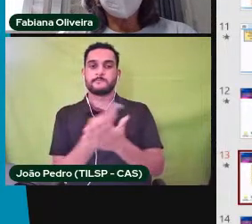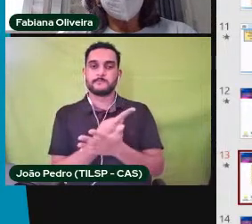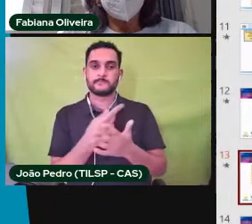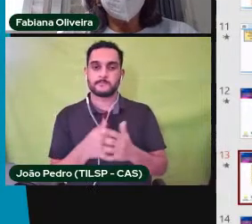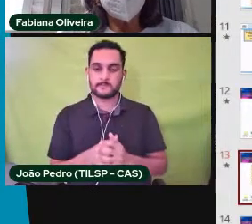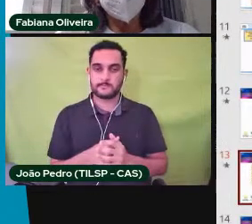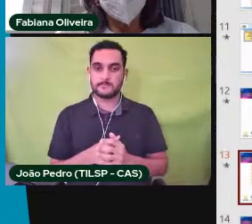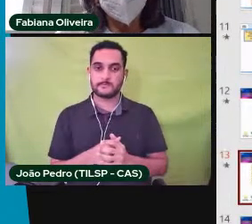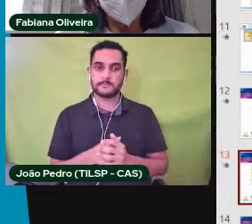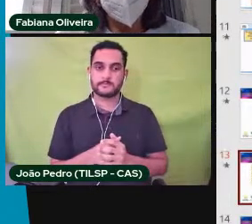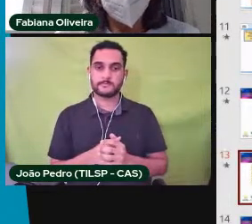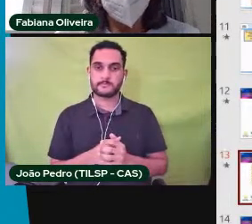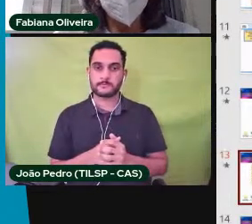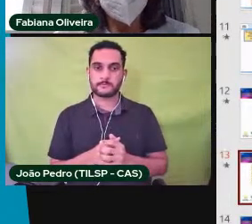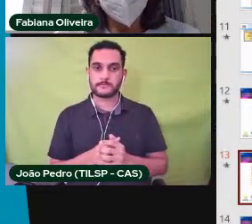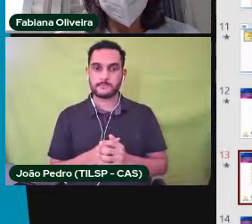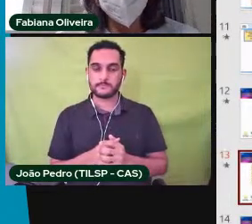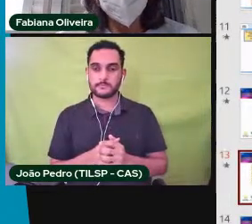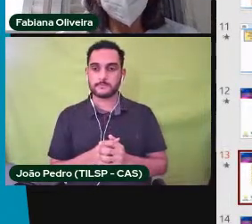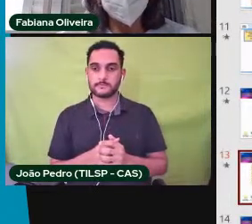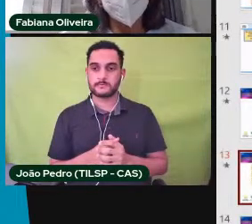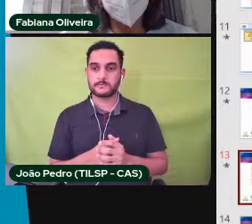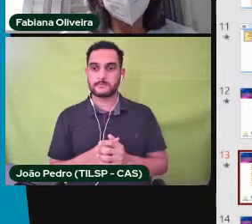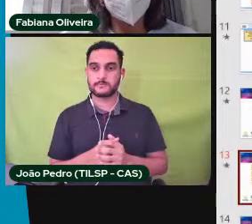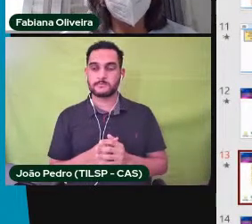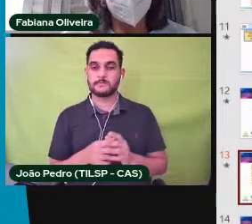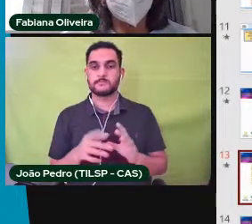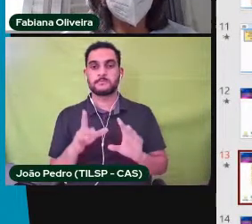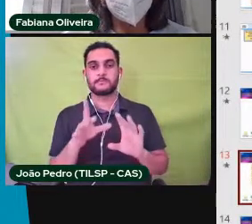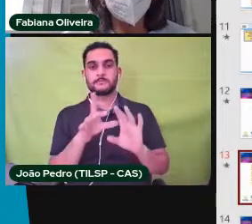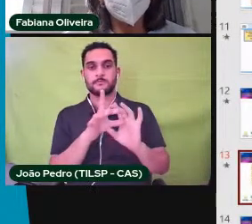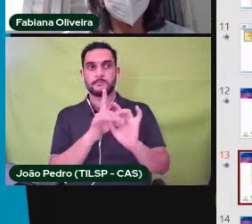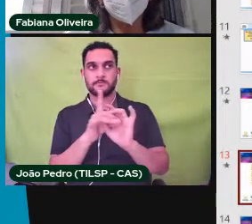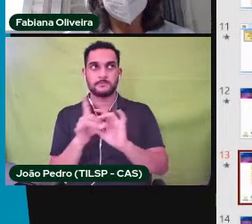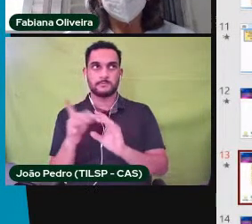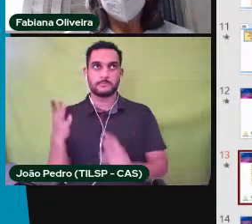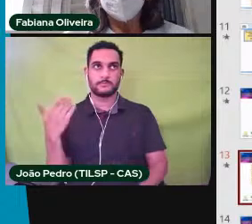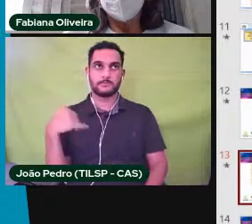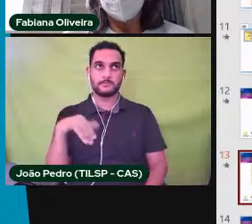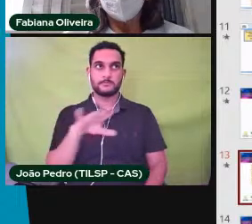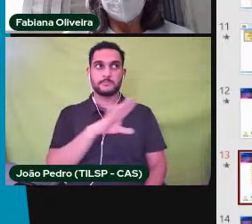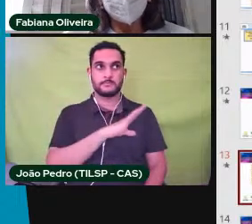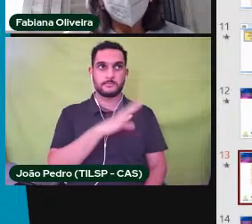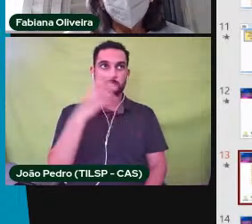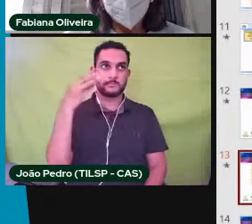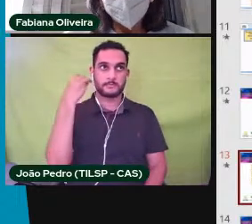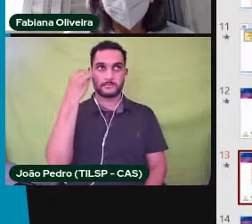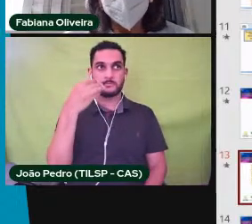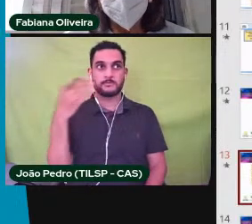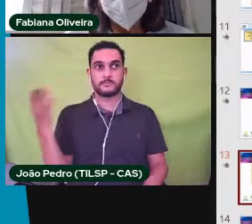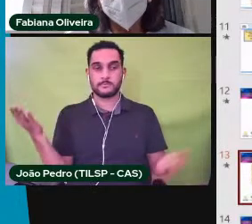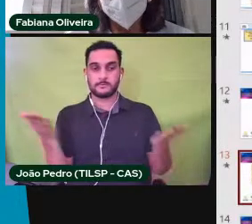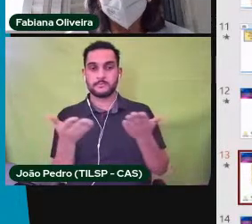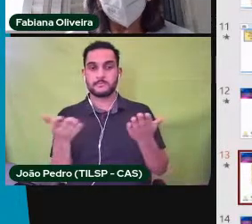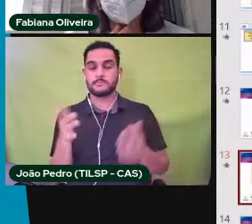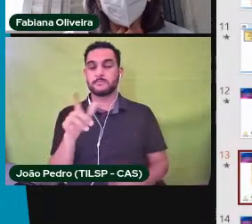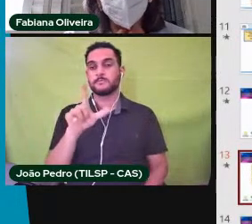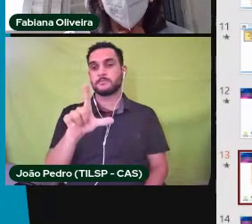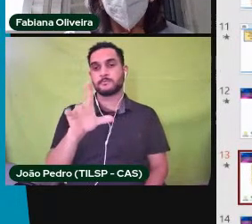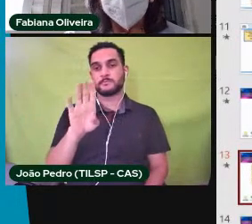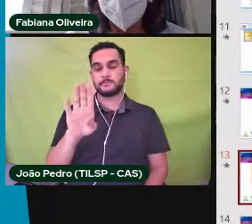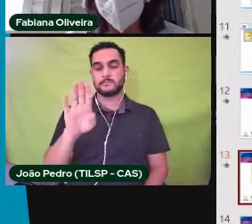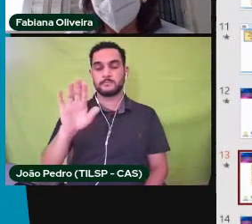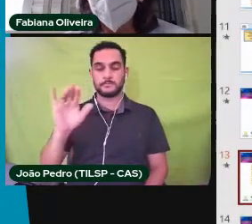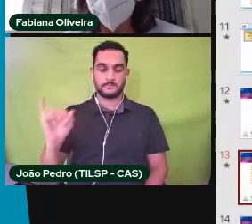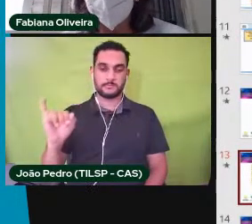Aí eu trago, no contexto em que nós estamos agora, a LBI, que é um